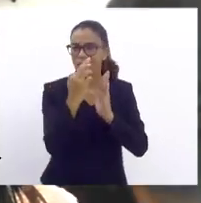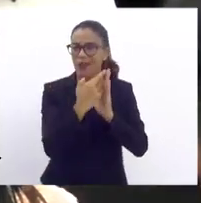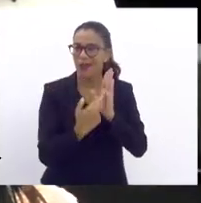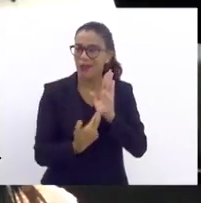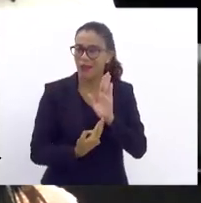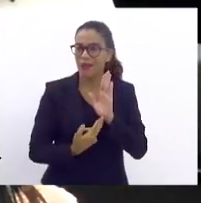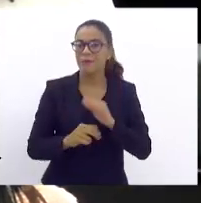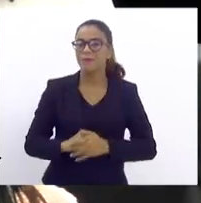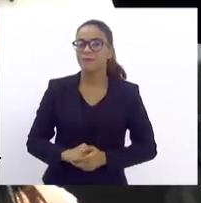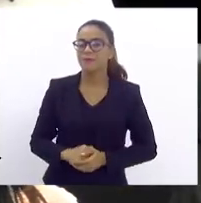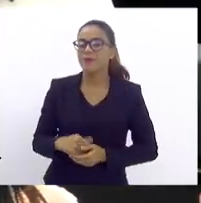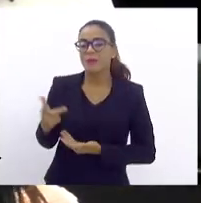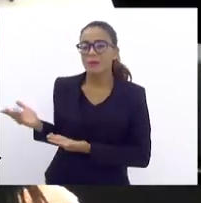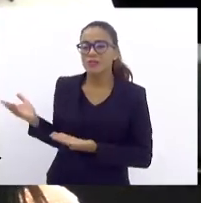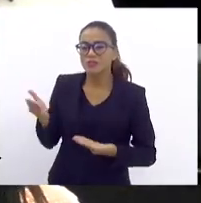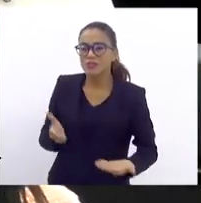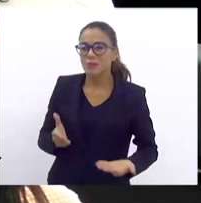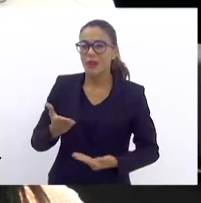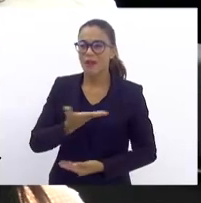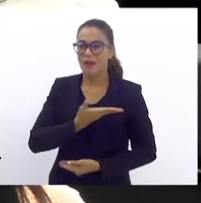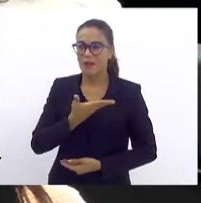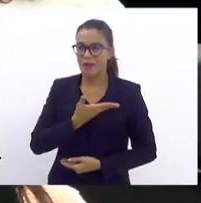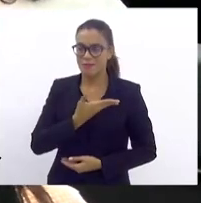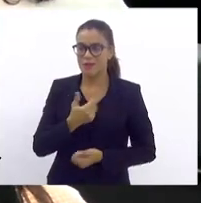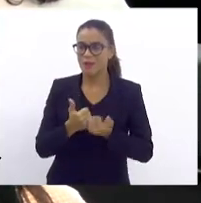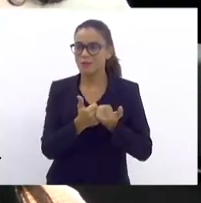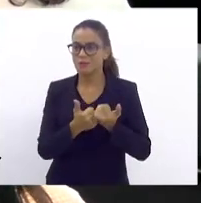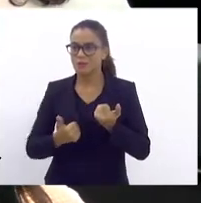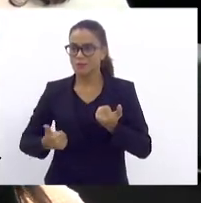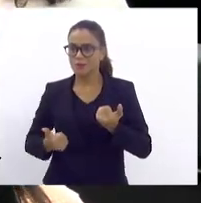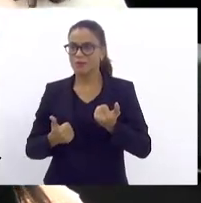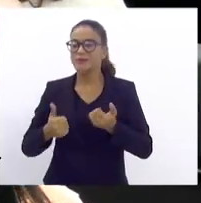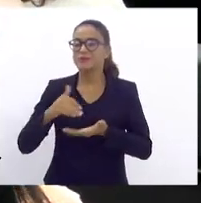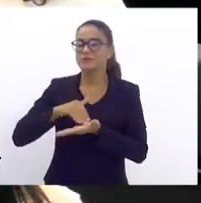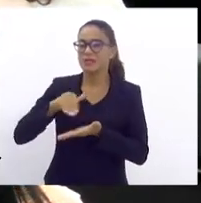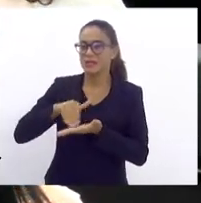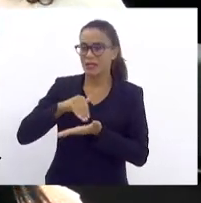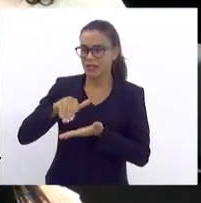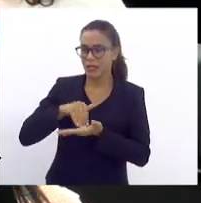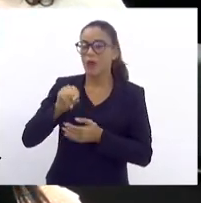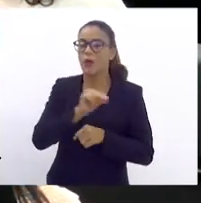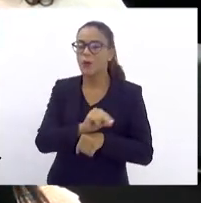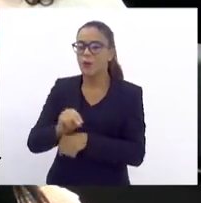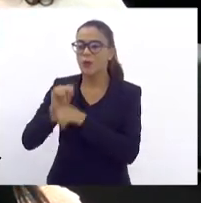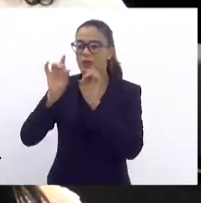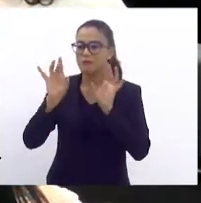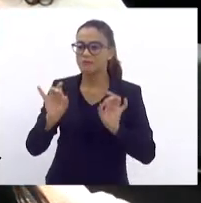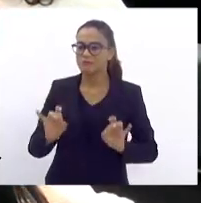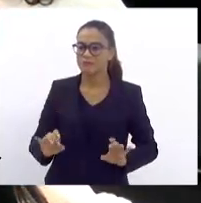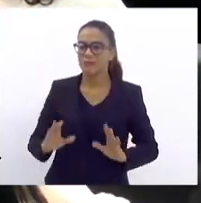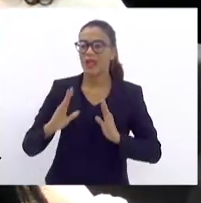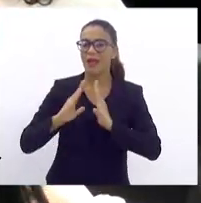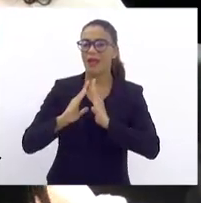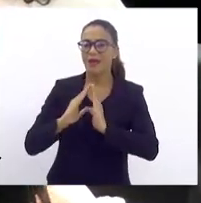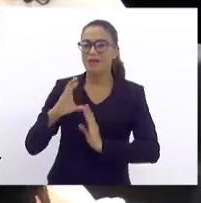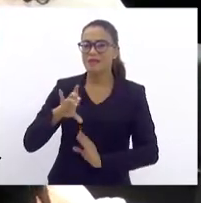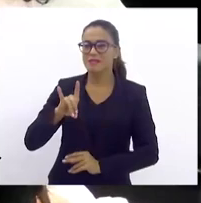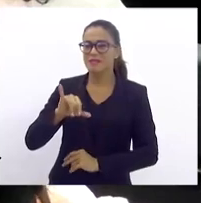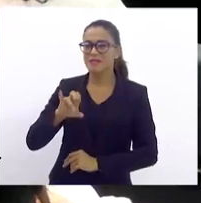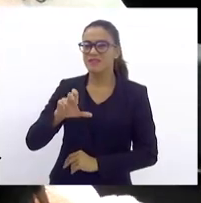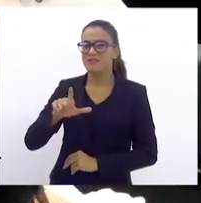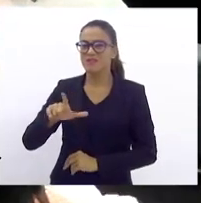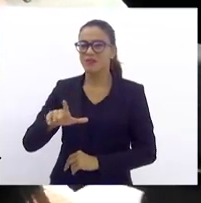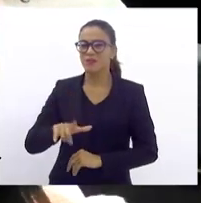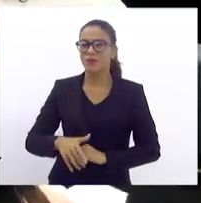também queria chamar o meu amigo também subsecretário da subsecretaria de cuidados especiais da casa civil Guilherme bussinger por